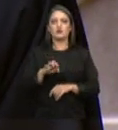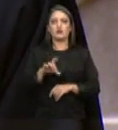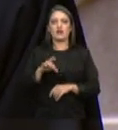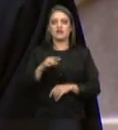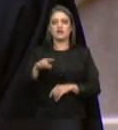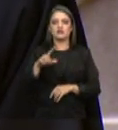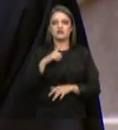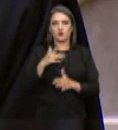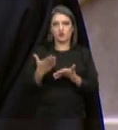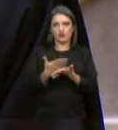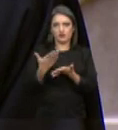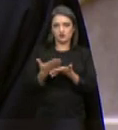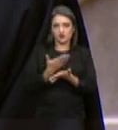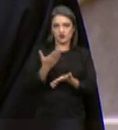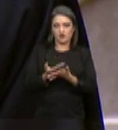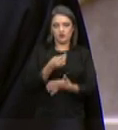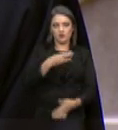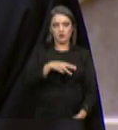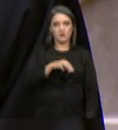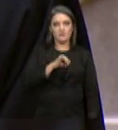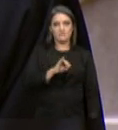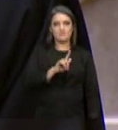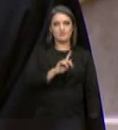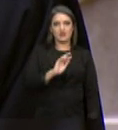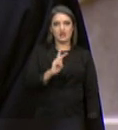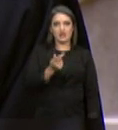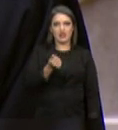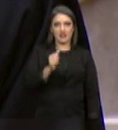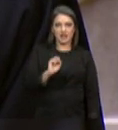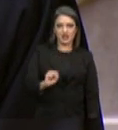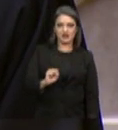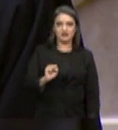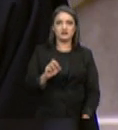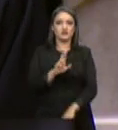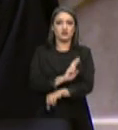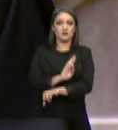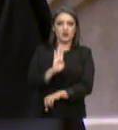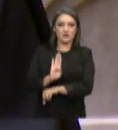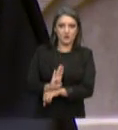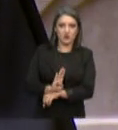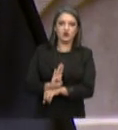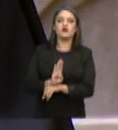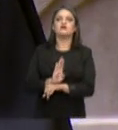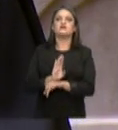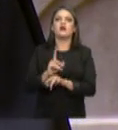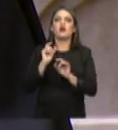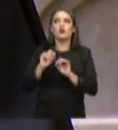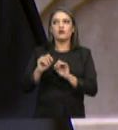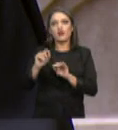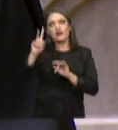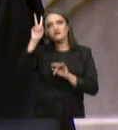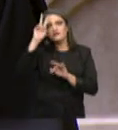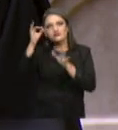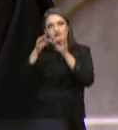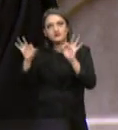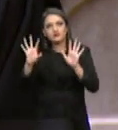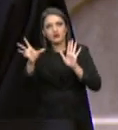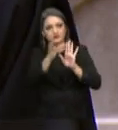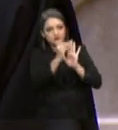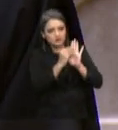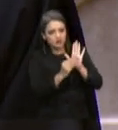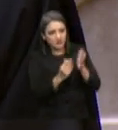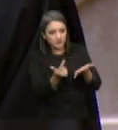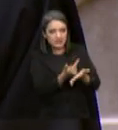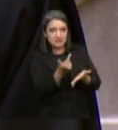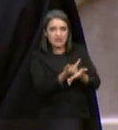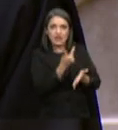migalhas de Rui Barbosa um compilado de excertos de seu brilhante pensamentos que será lançada na data de hoje o livreto